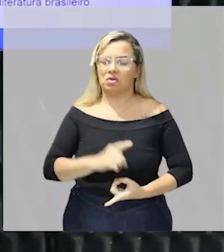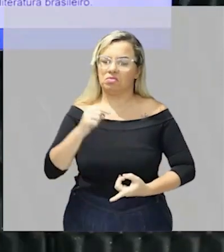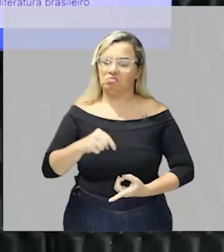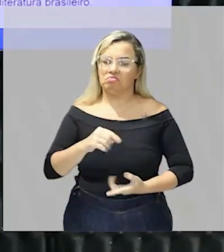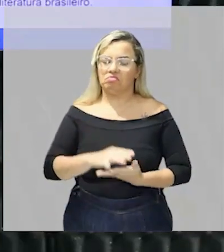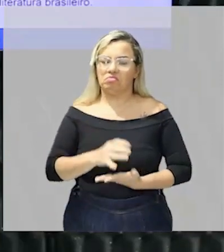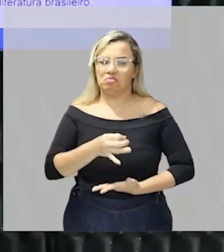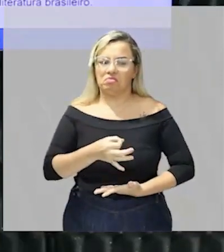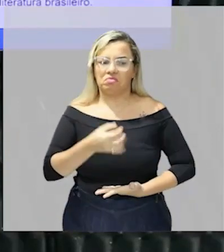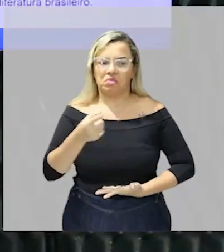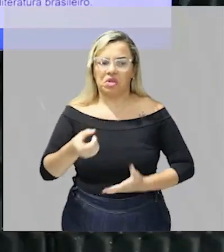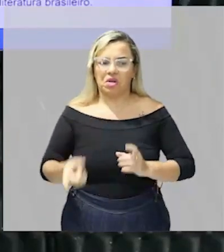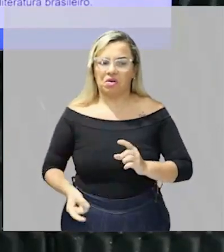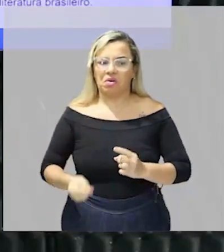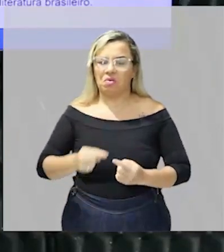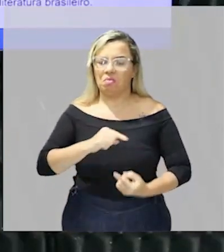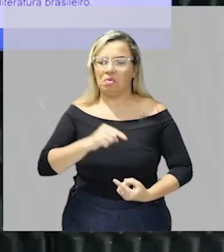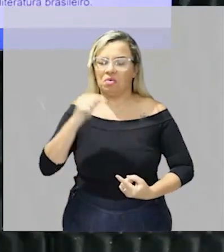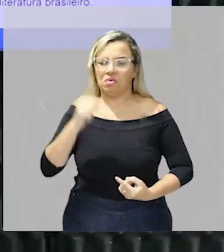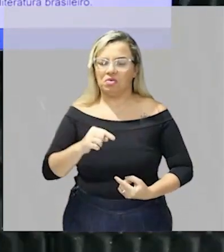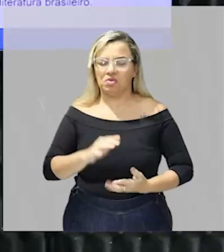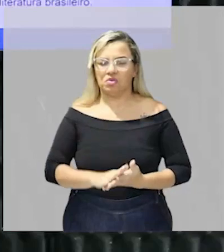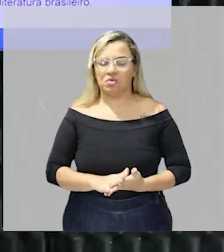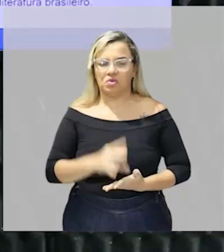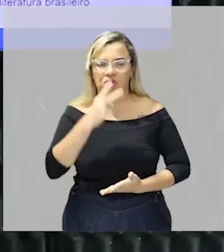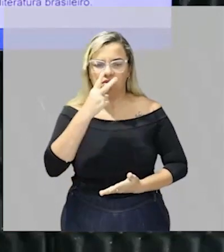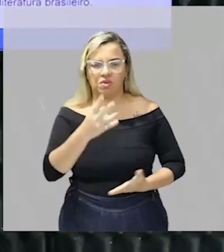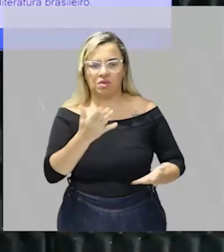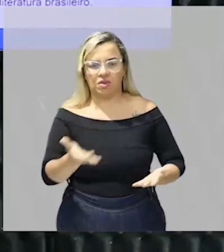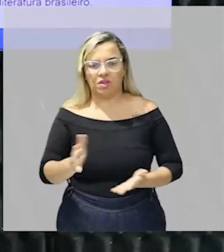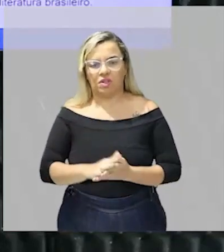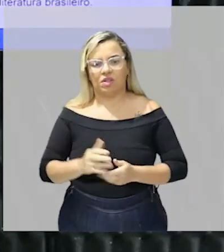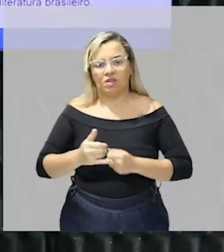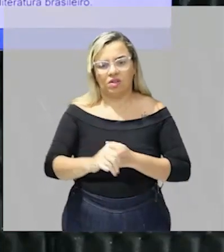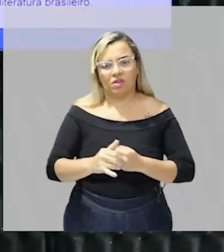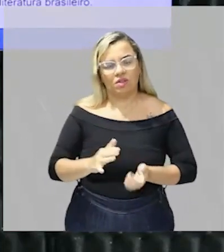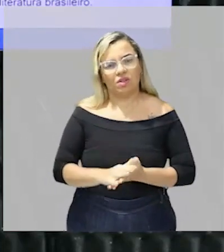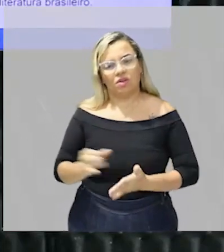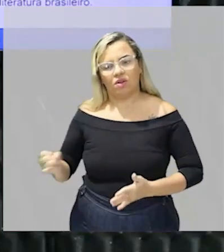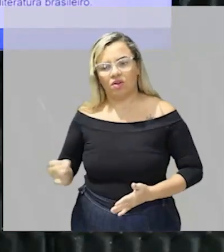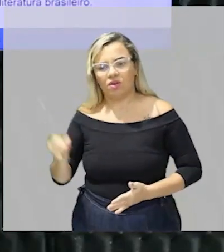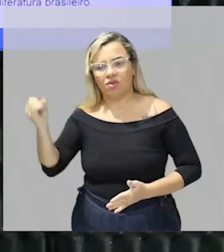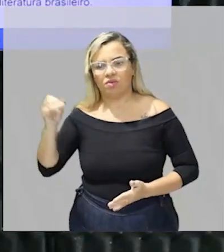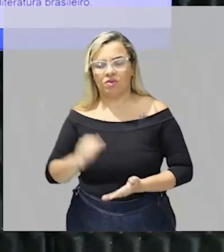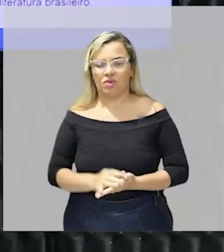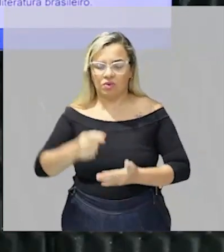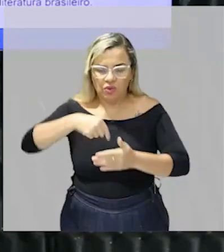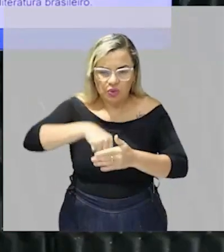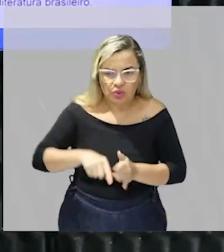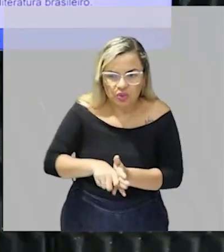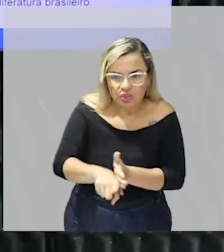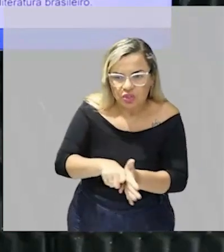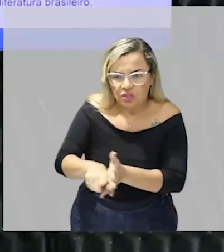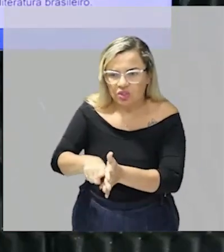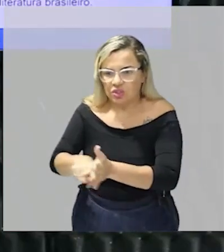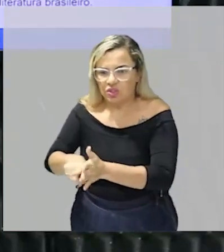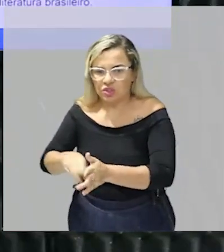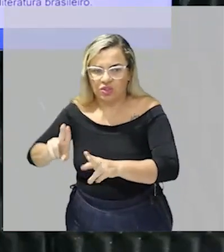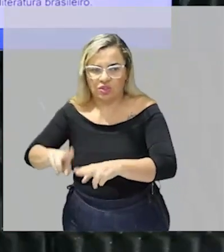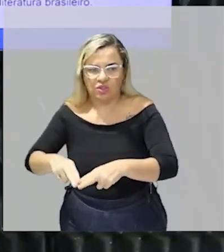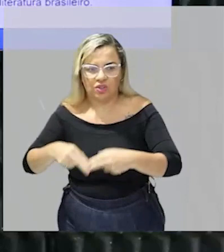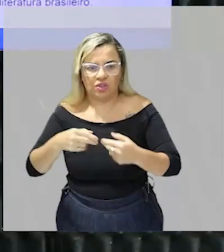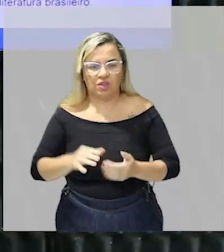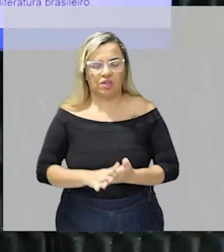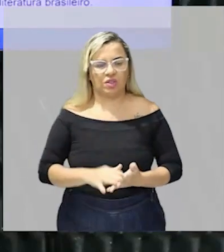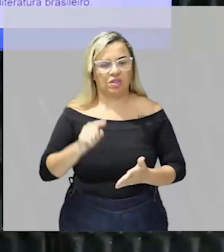Pois as crônicas são importantes fontes etnográficas independentemente de serem contemporâneas